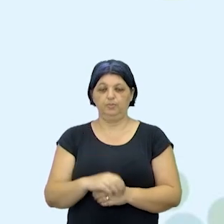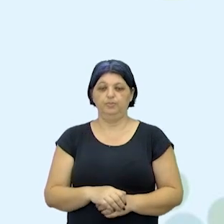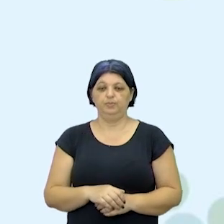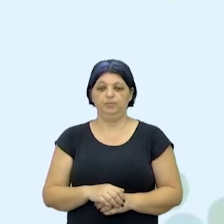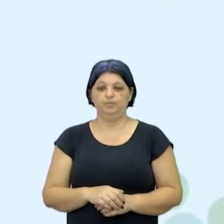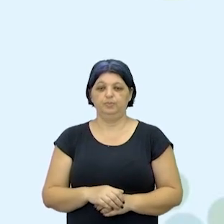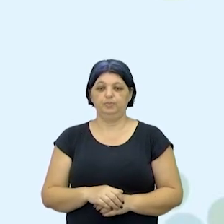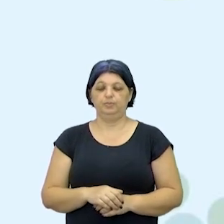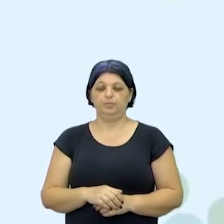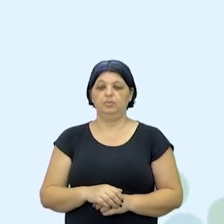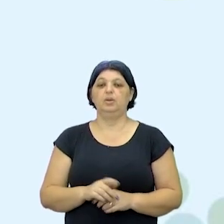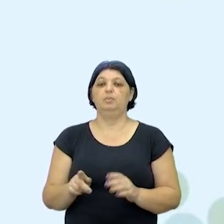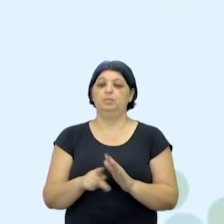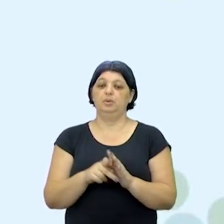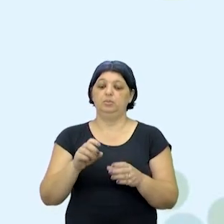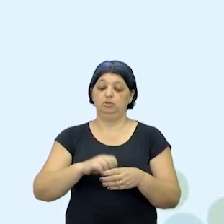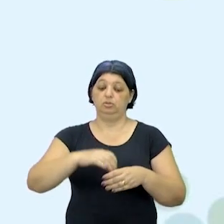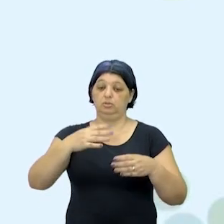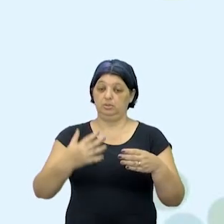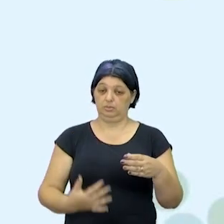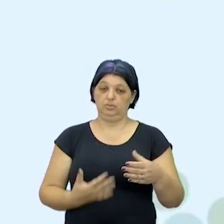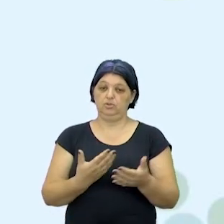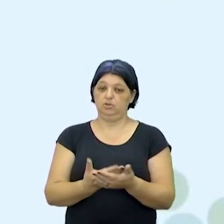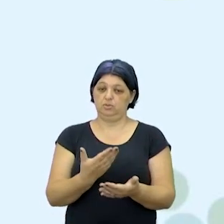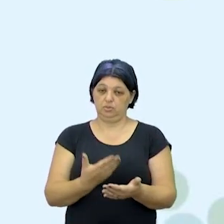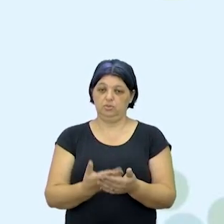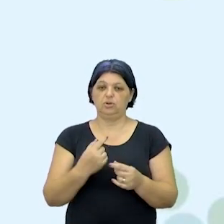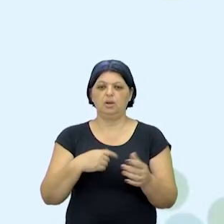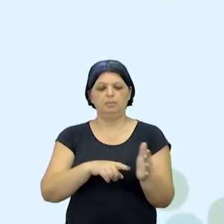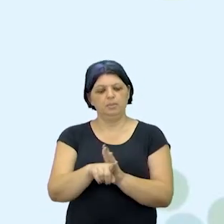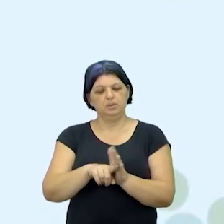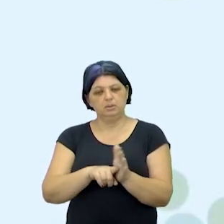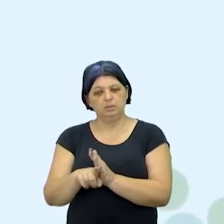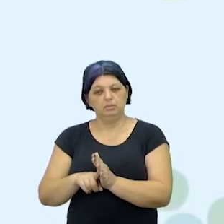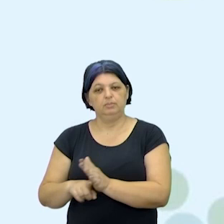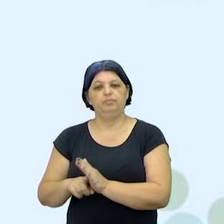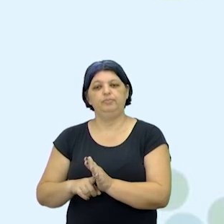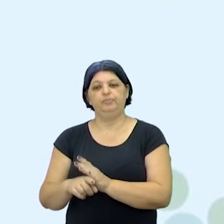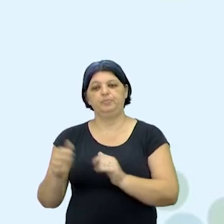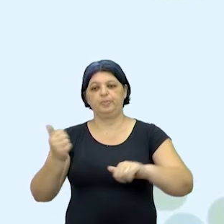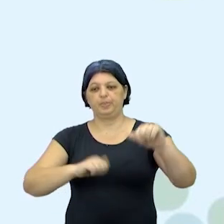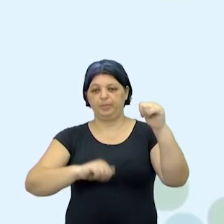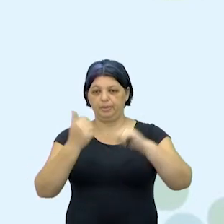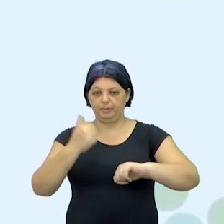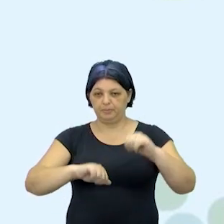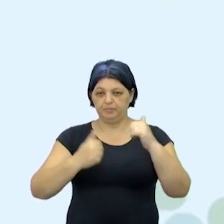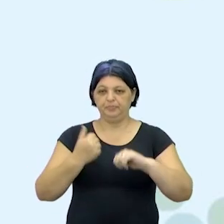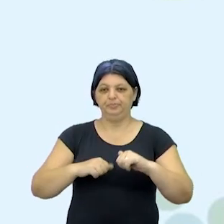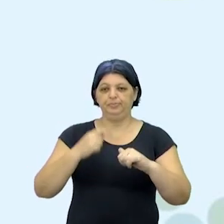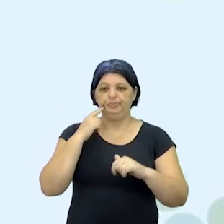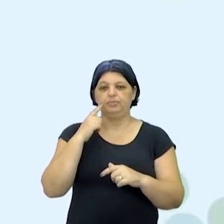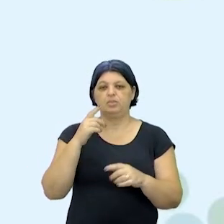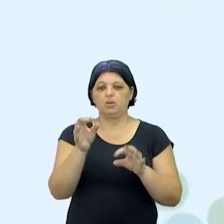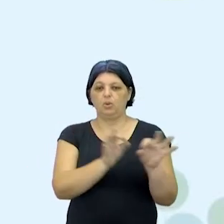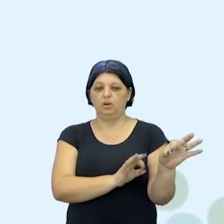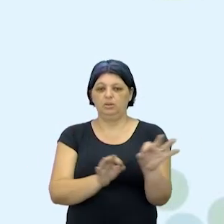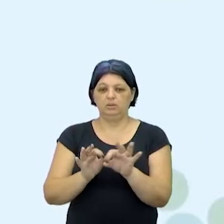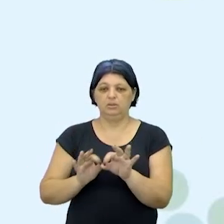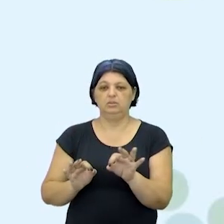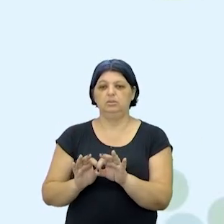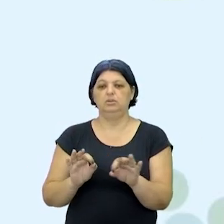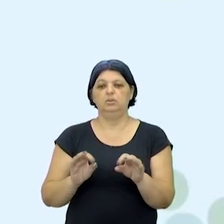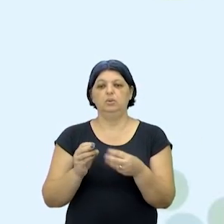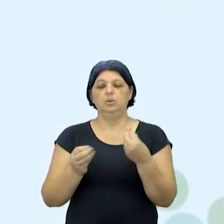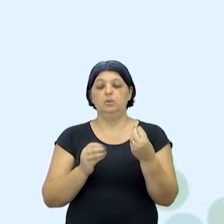LGG01, que é a do nosso aprofundamento, onde a gente vai investigar e analisar a organização, o funcionamento